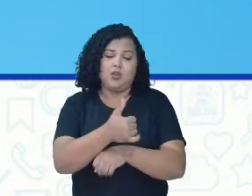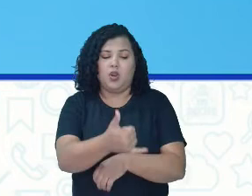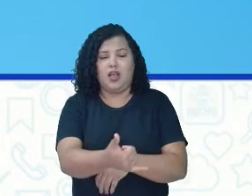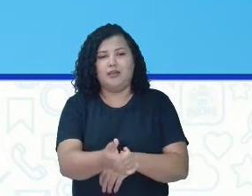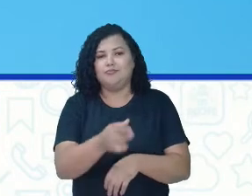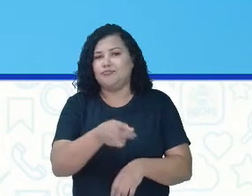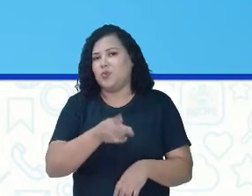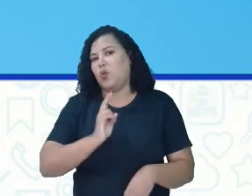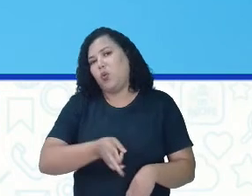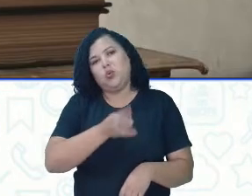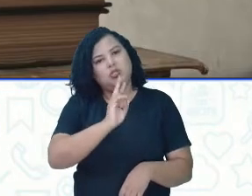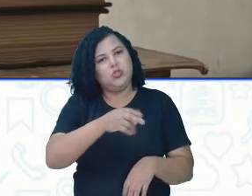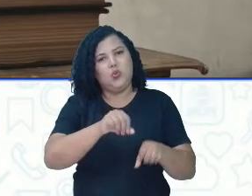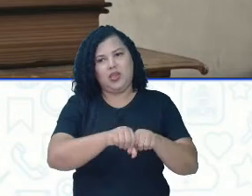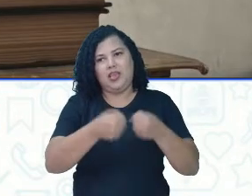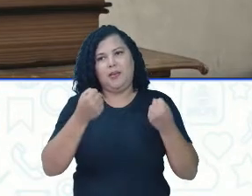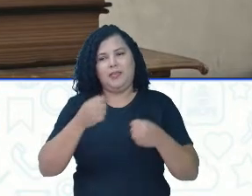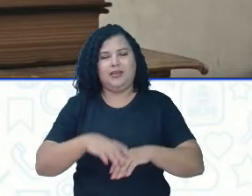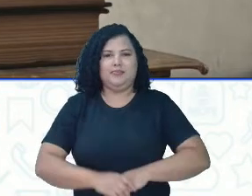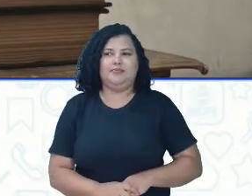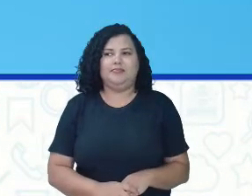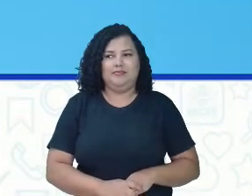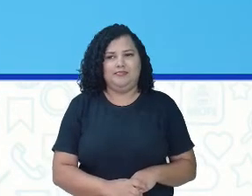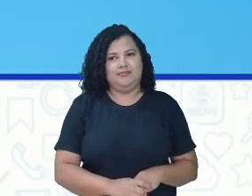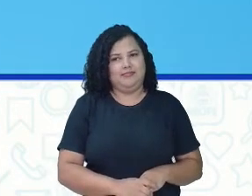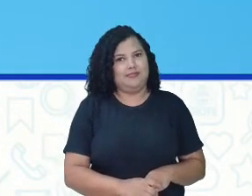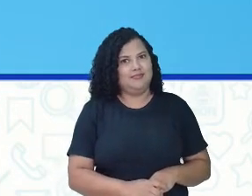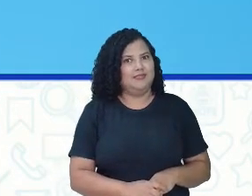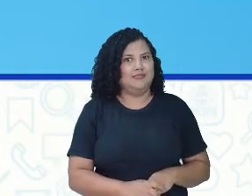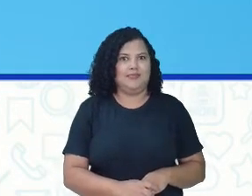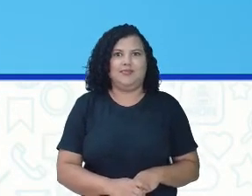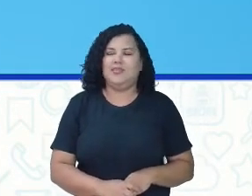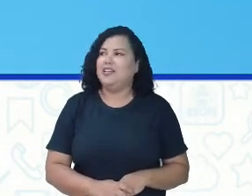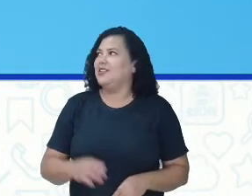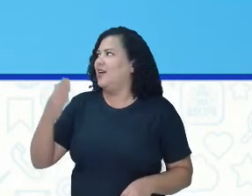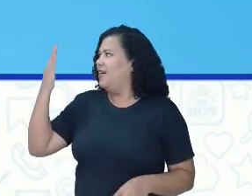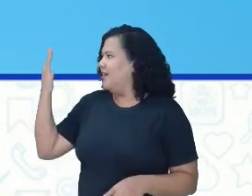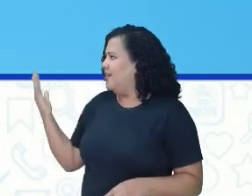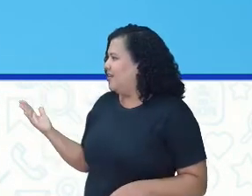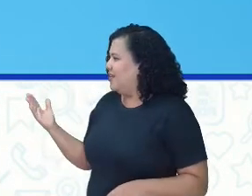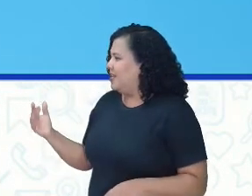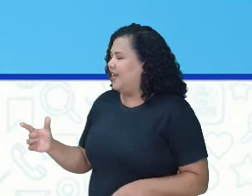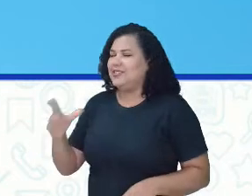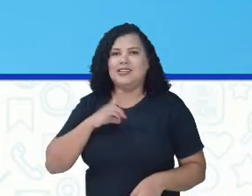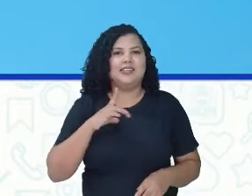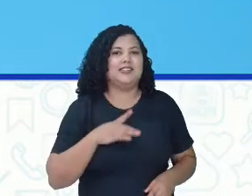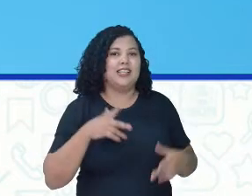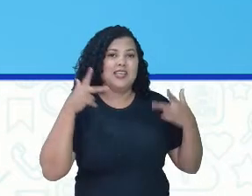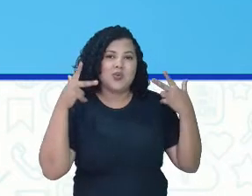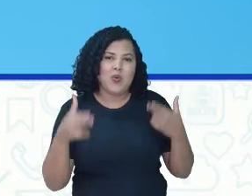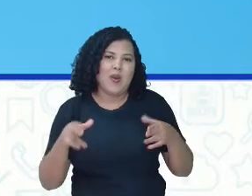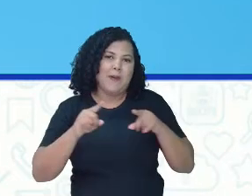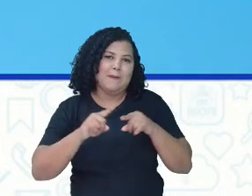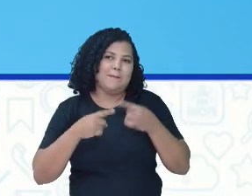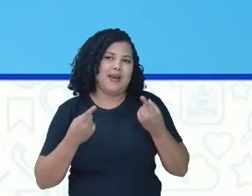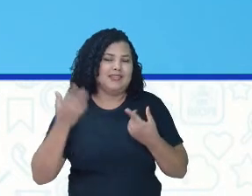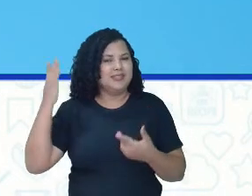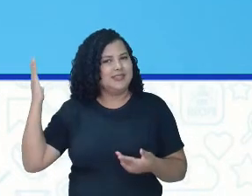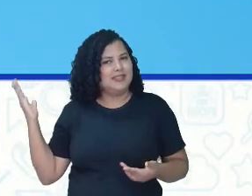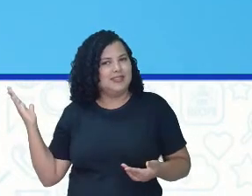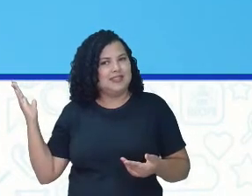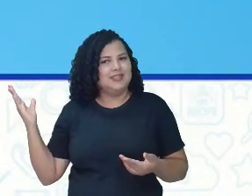estava, morto ficou para sempre. Minha gente, nessa crônica a gente tem a mesma situação, mas nesse